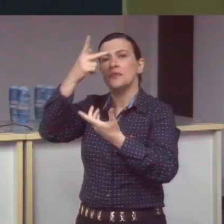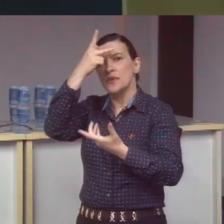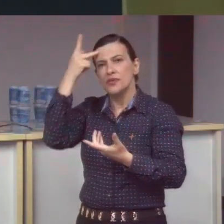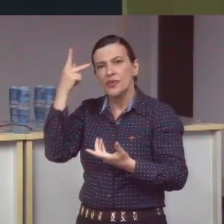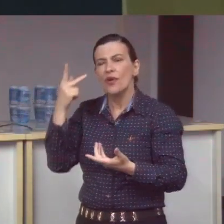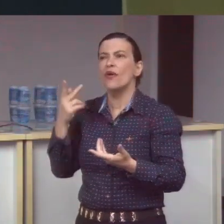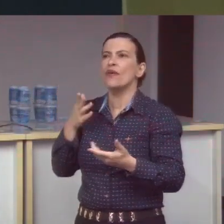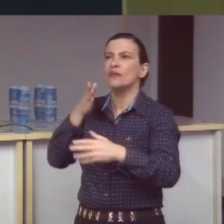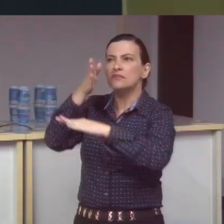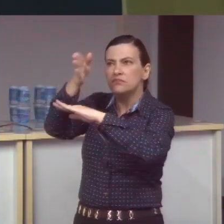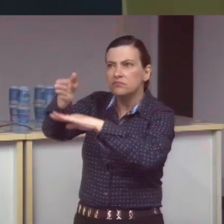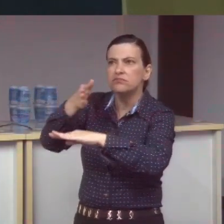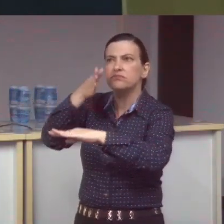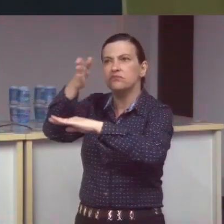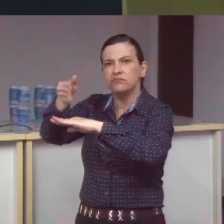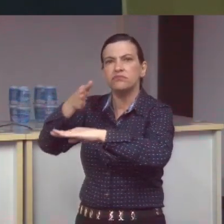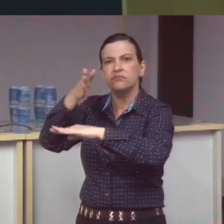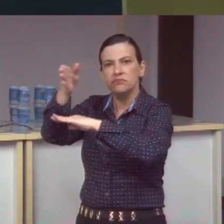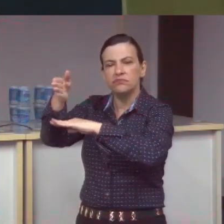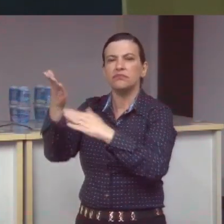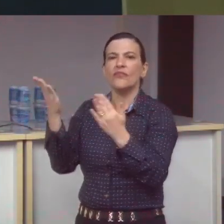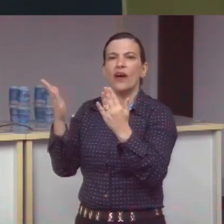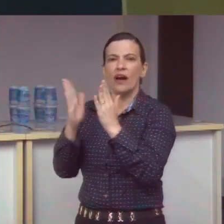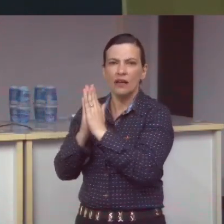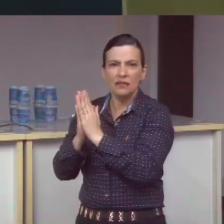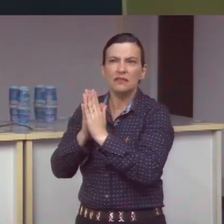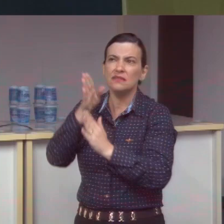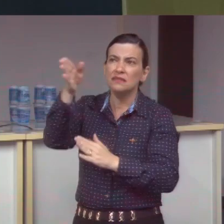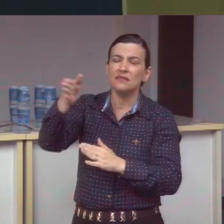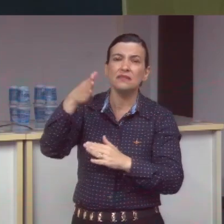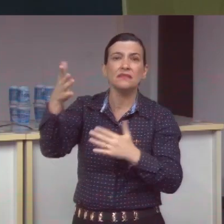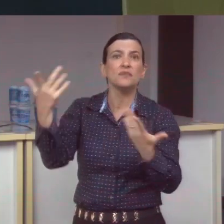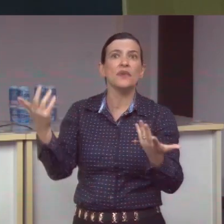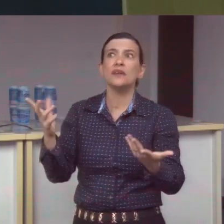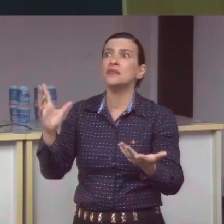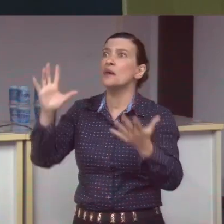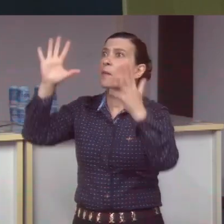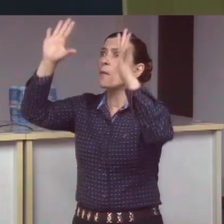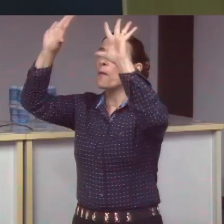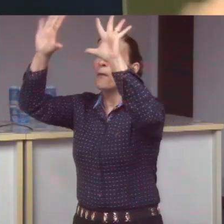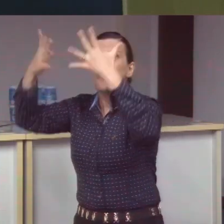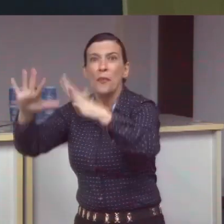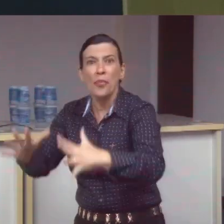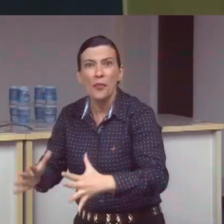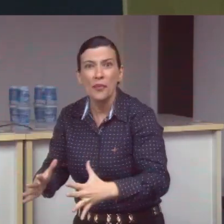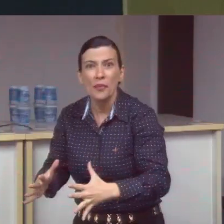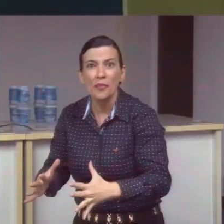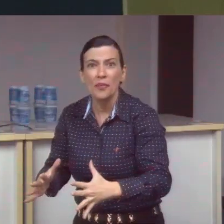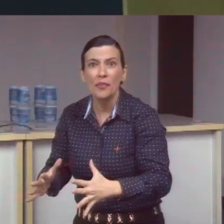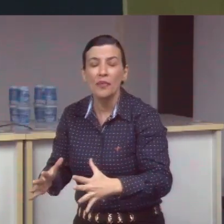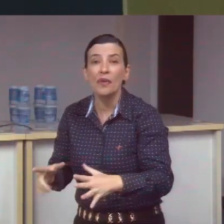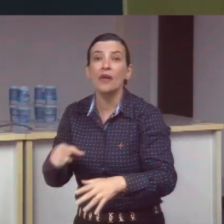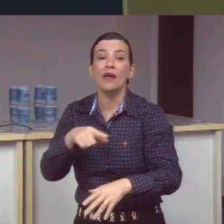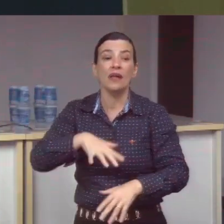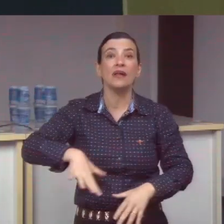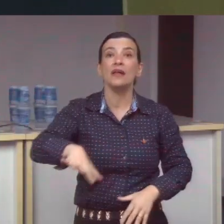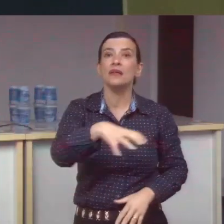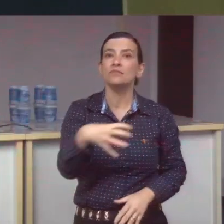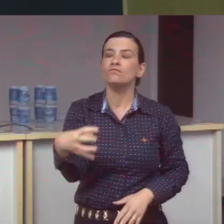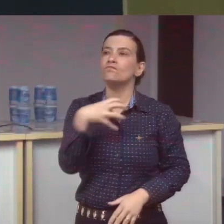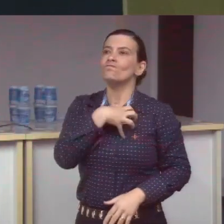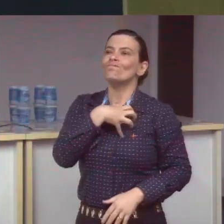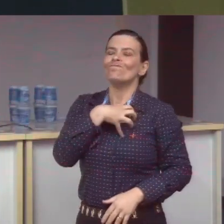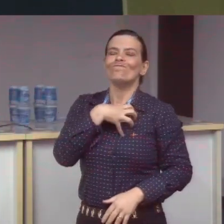coisas acontecem na igreja, enfim. Quando cai a torre, cai muito. para eles, é muito